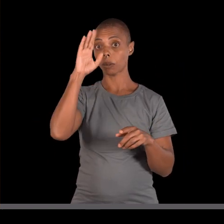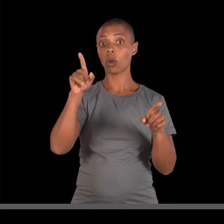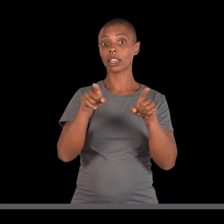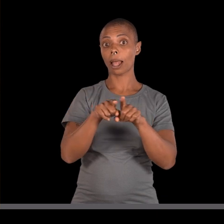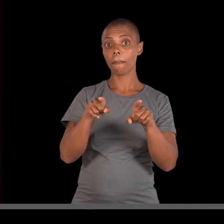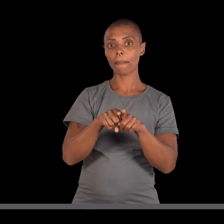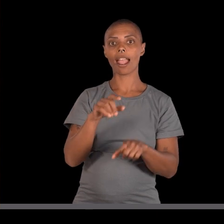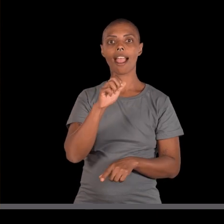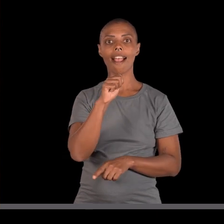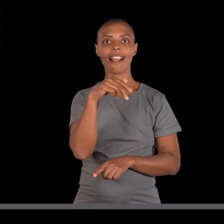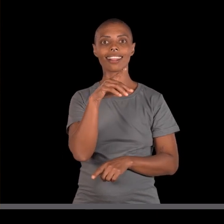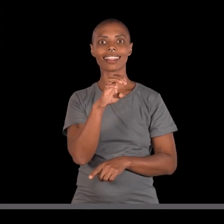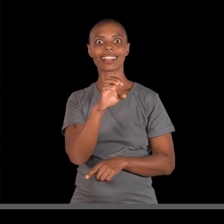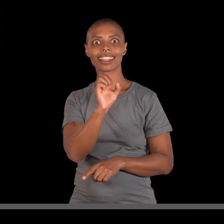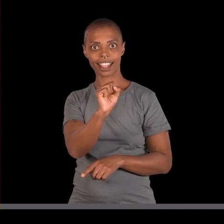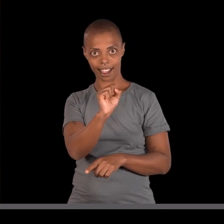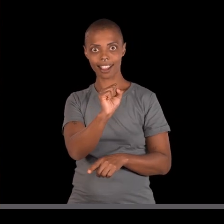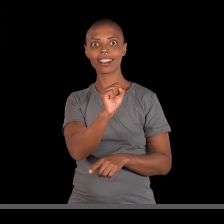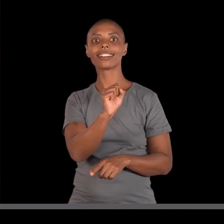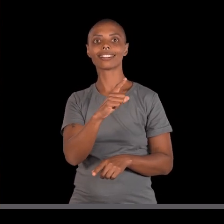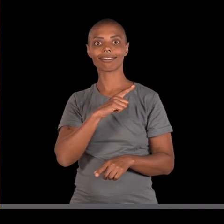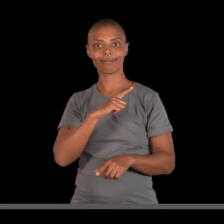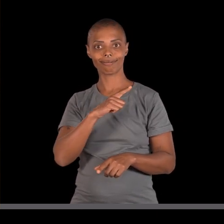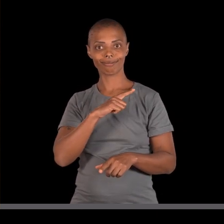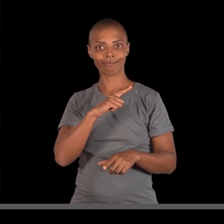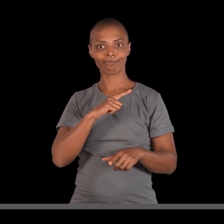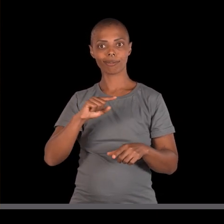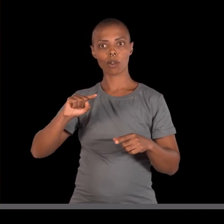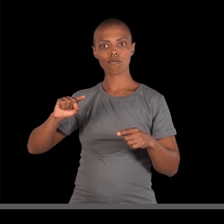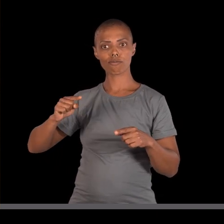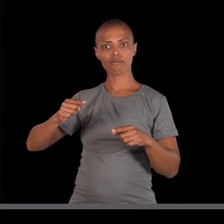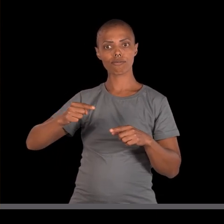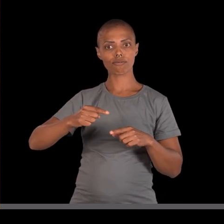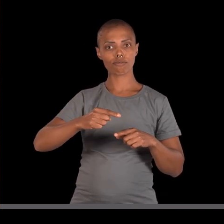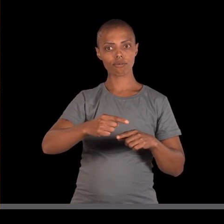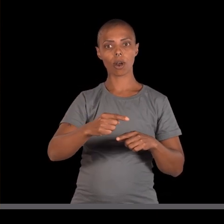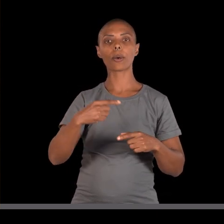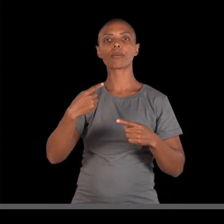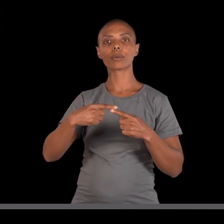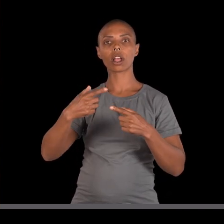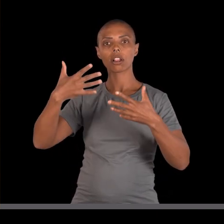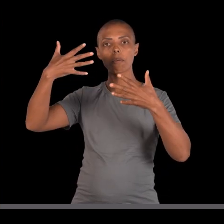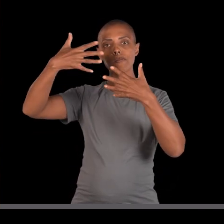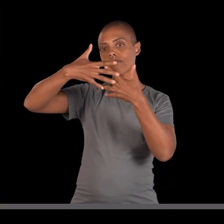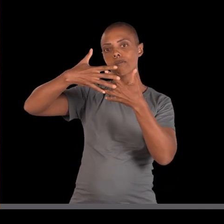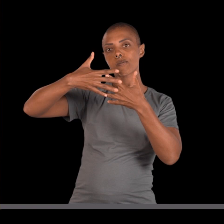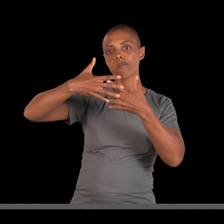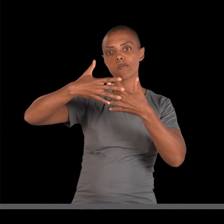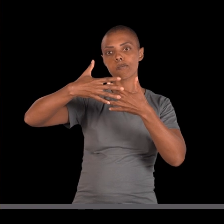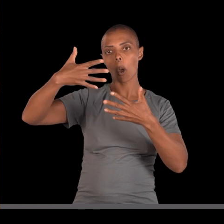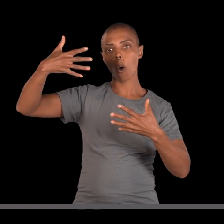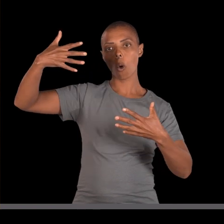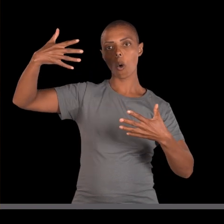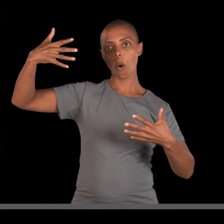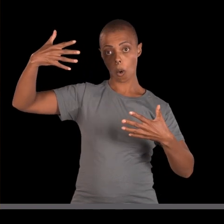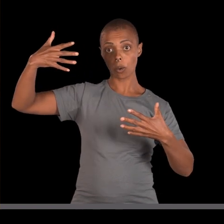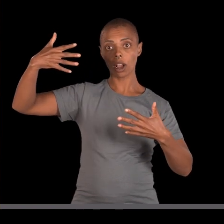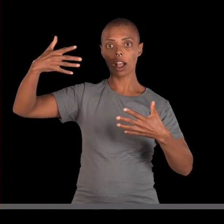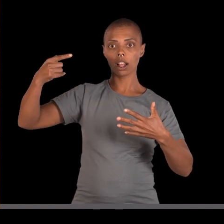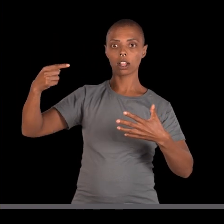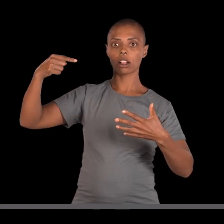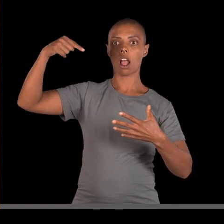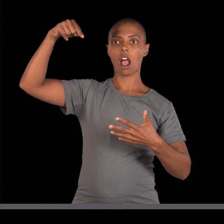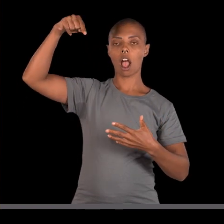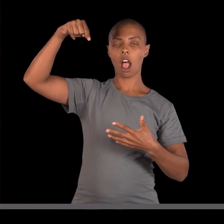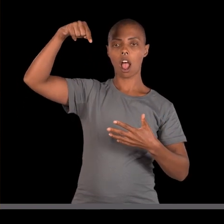Cordilheira dos Andes, então de fora a fora, né? O fruto aí dos choques de placas tectônicas, né? A placa sul-americana com a do